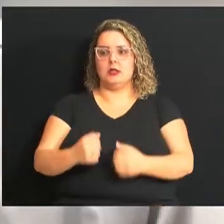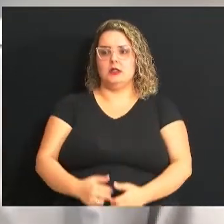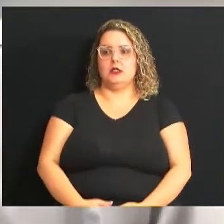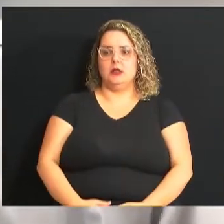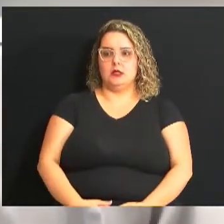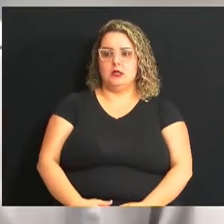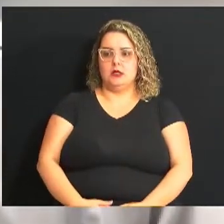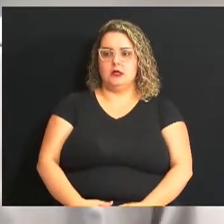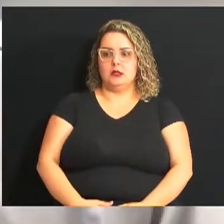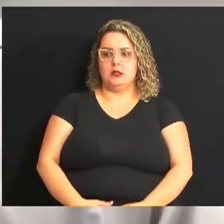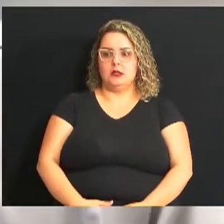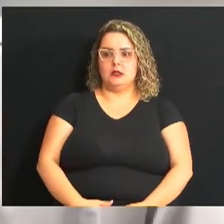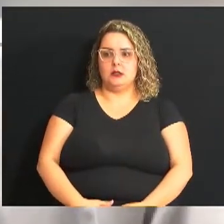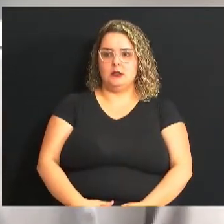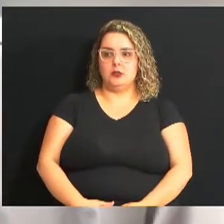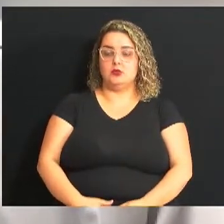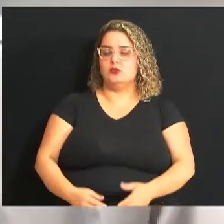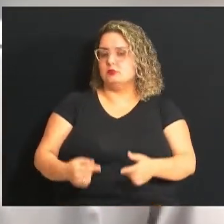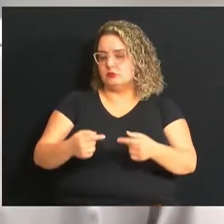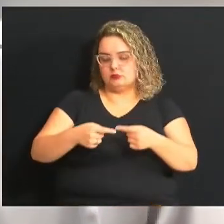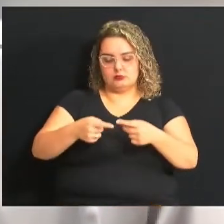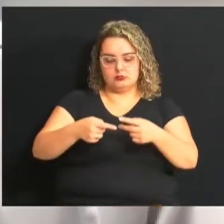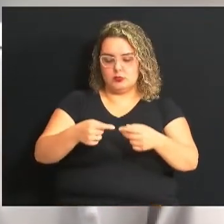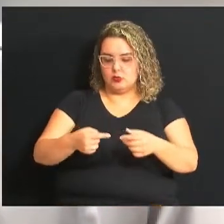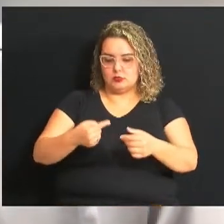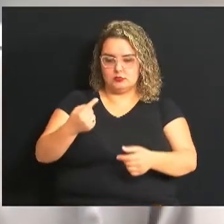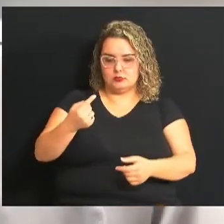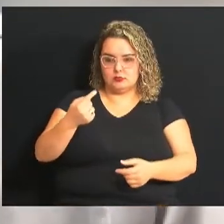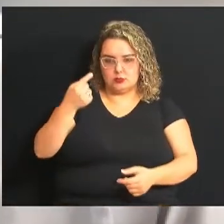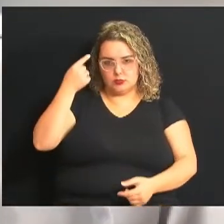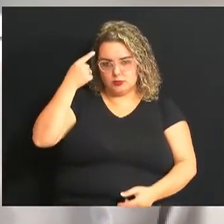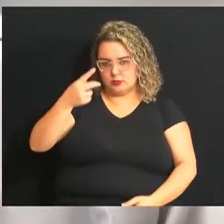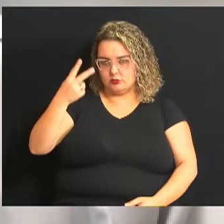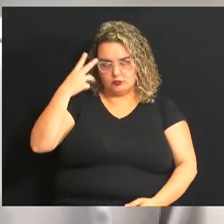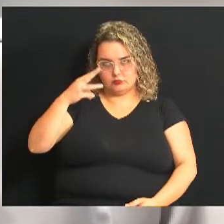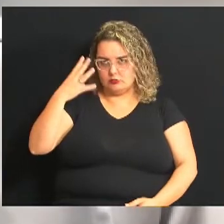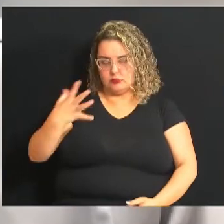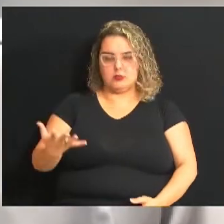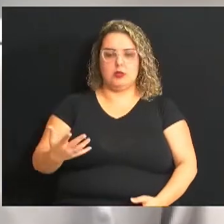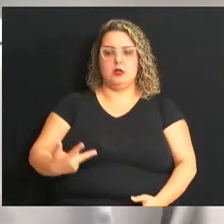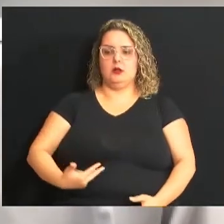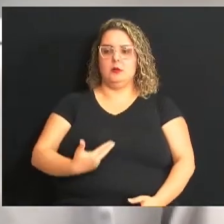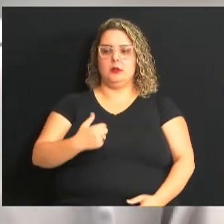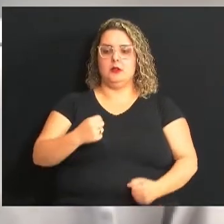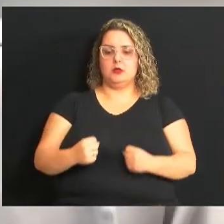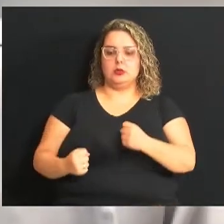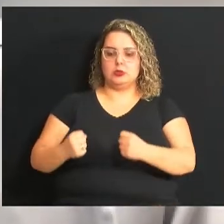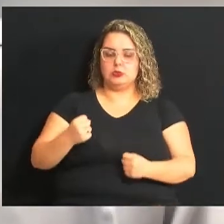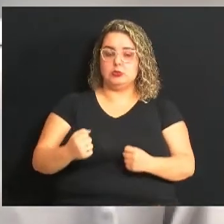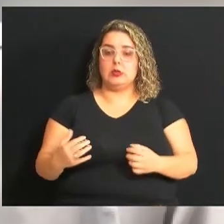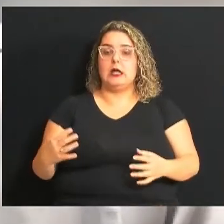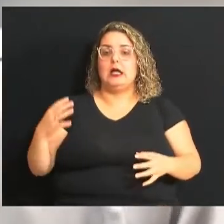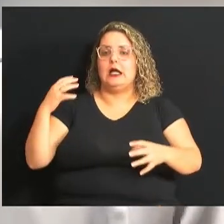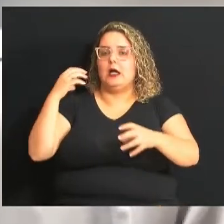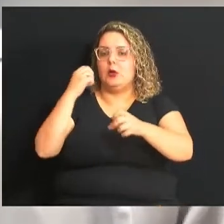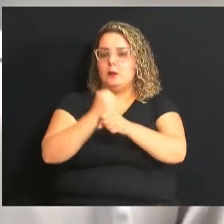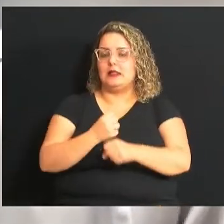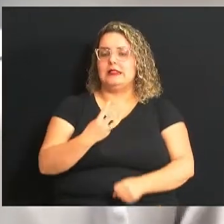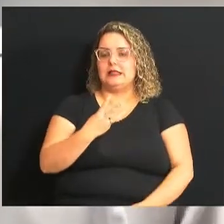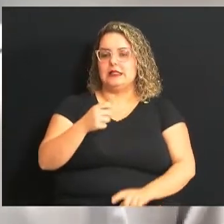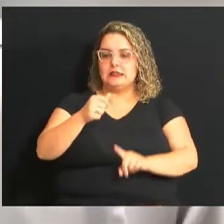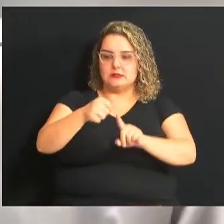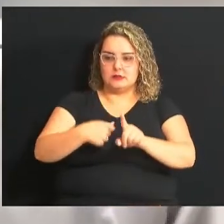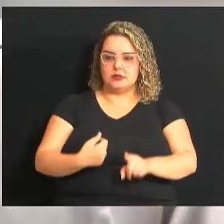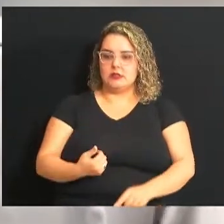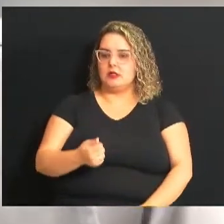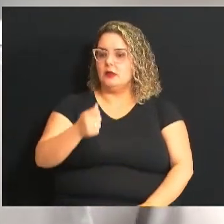Não, você nos primeiros dias da bariátrica, você vai fazer só caminhada. Até completar 3 meses de cirurgia, onde ainda não teve